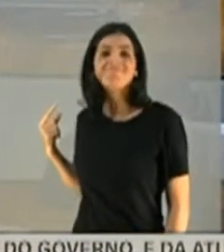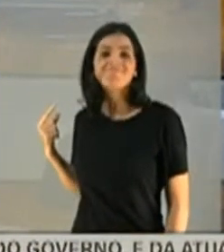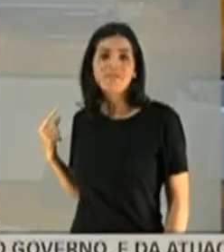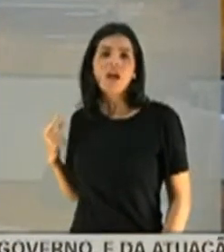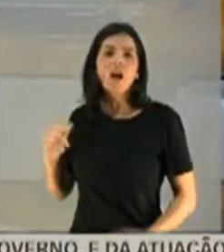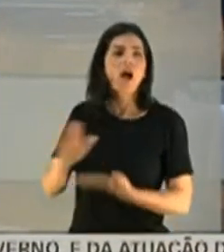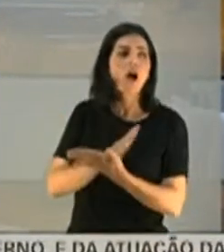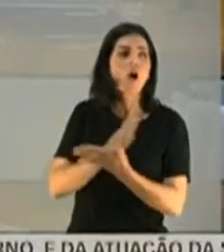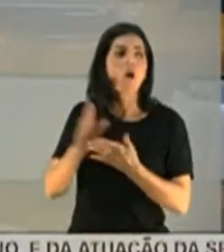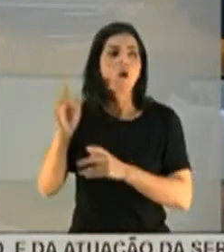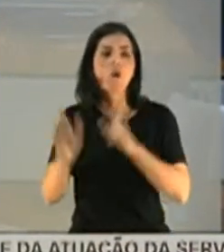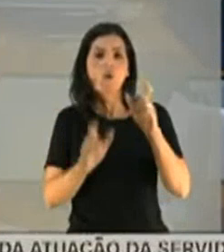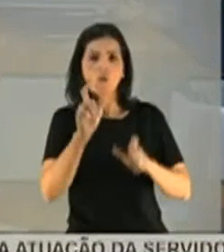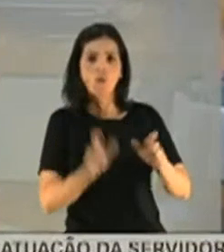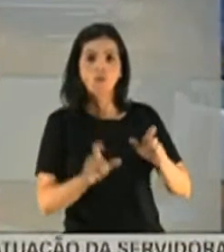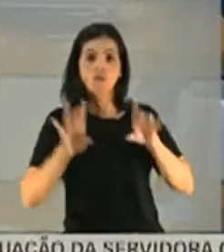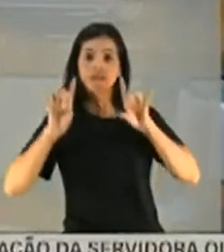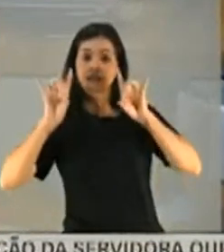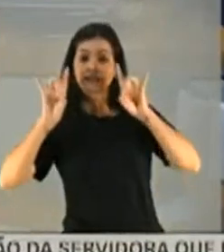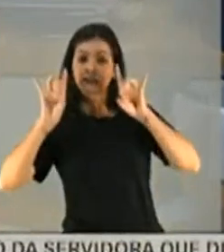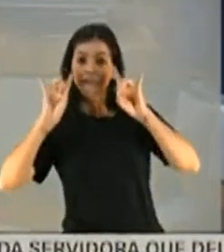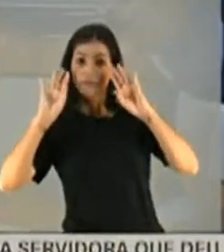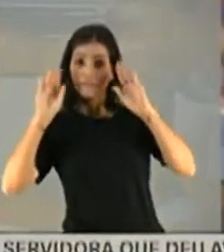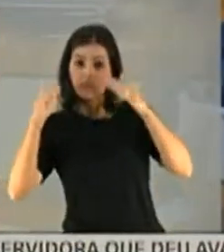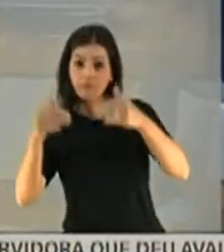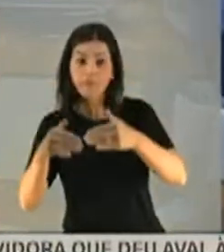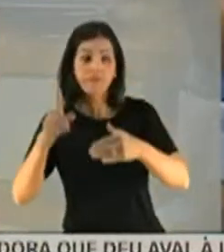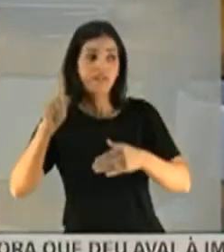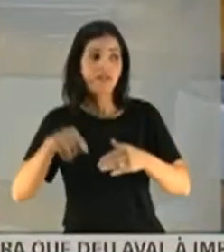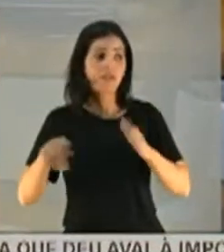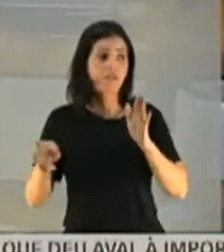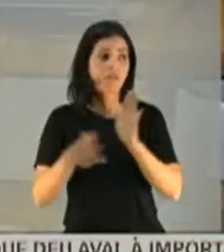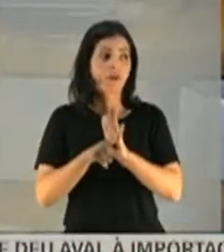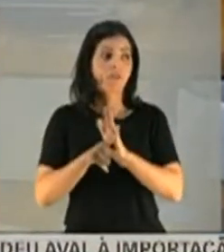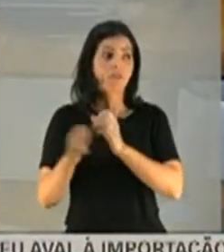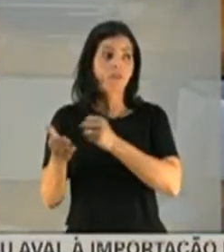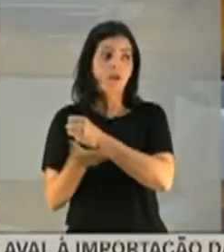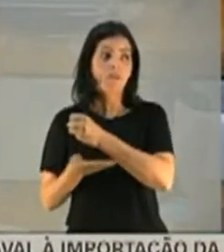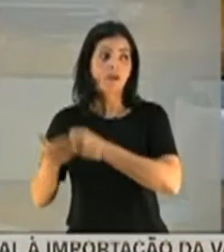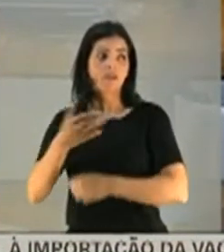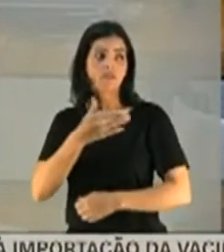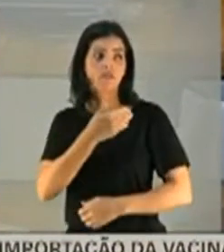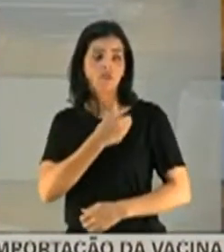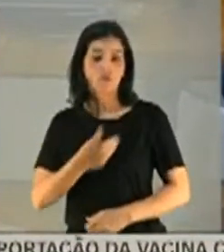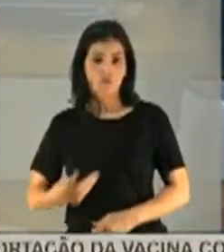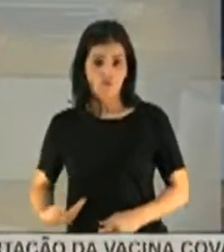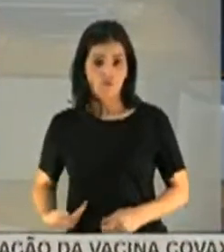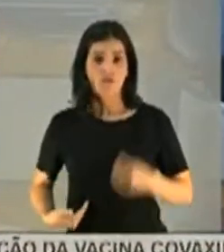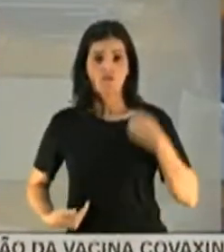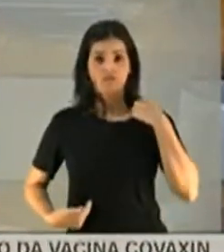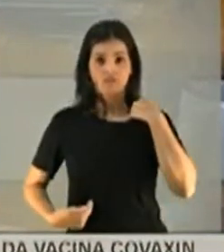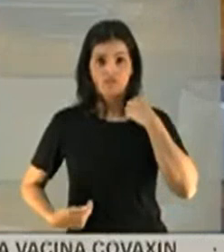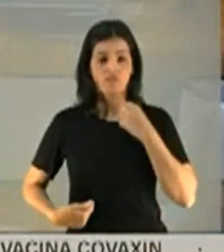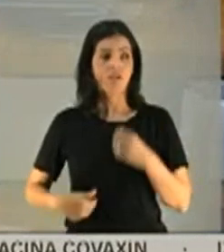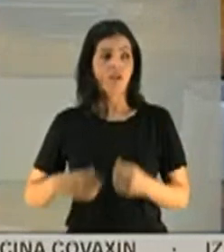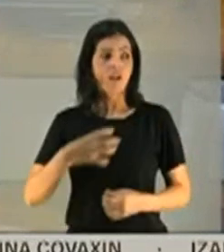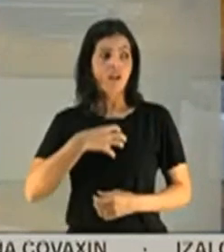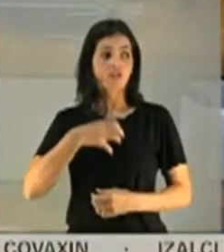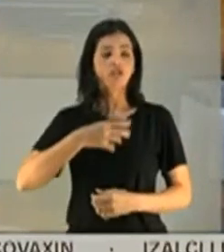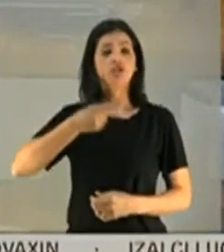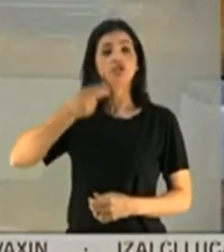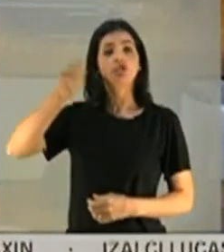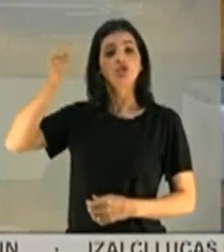alguns especiais que fazem parte da base do governo, vamos dizer assim, é uma postura